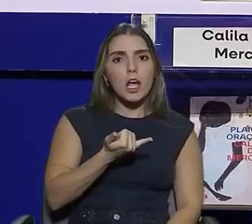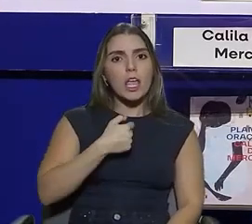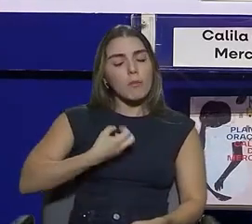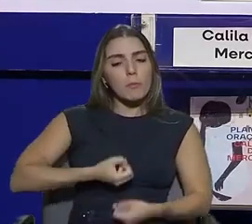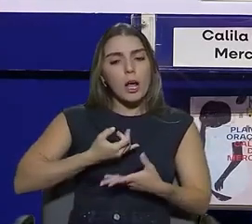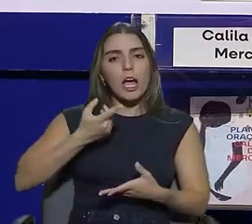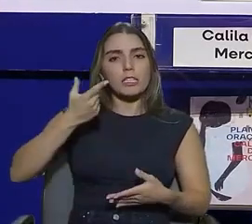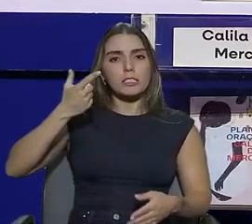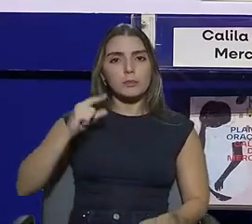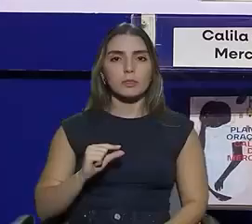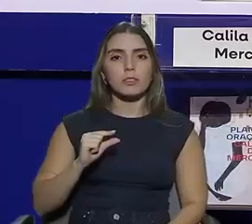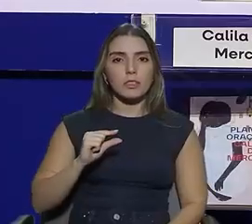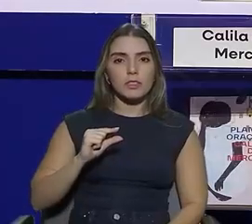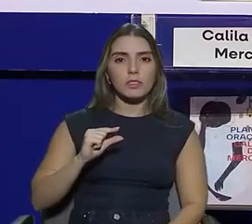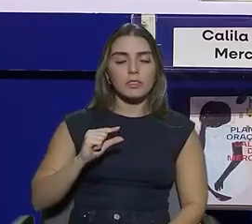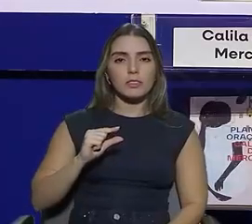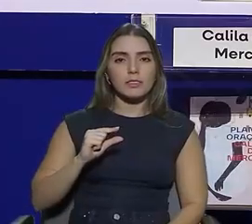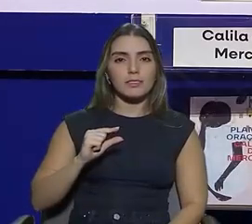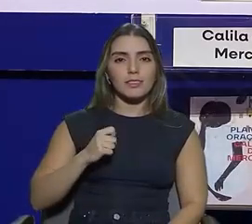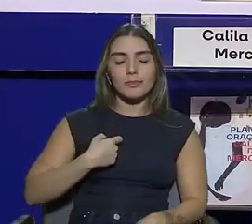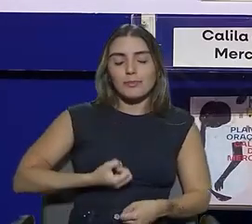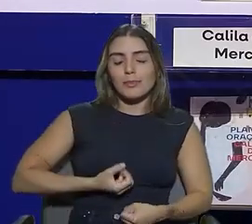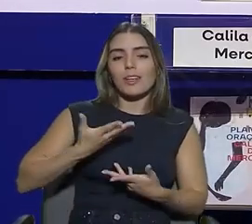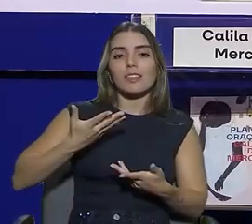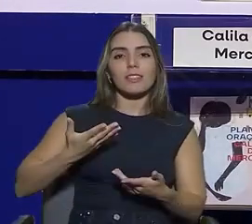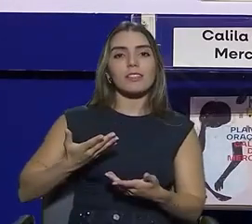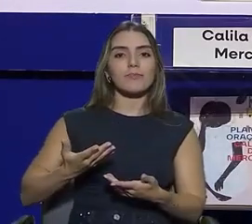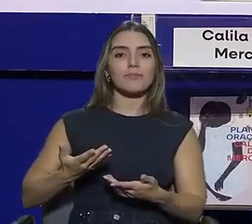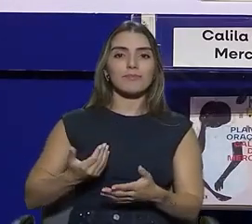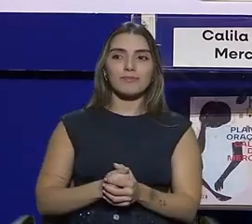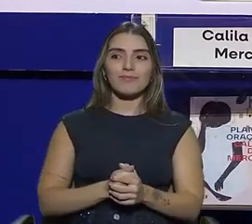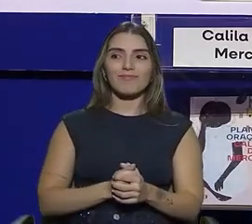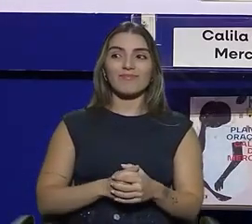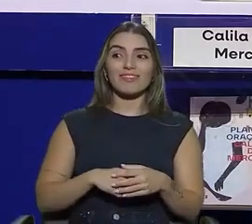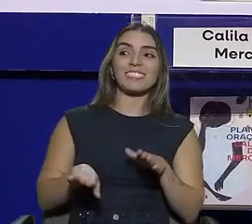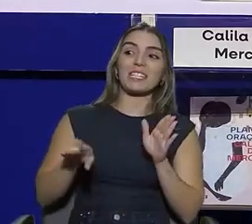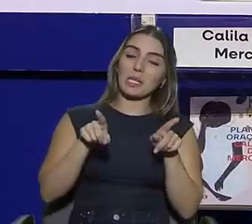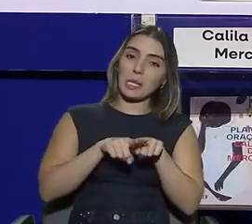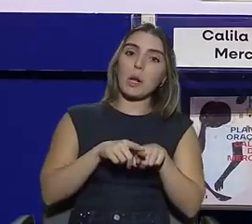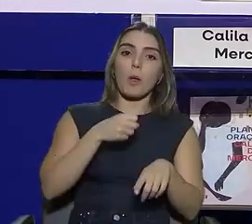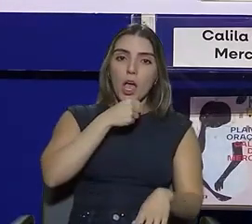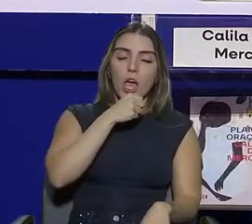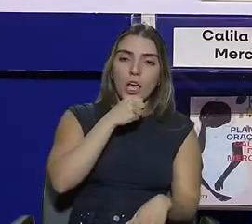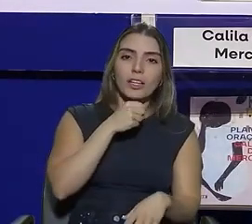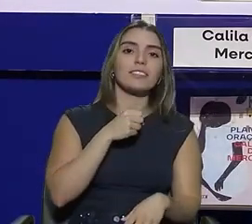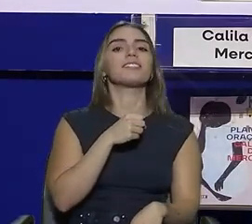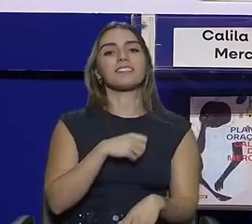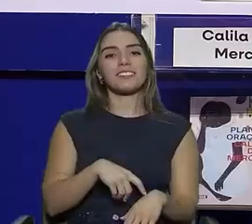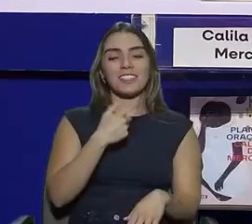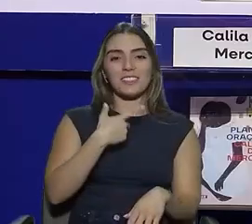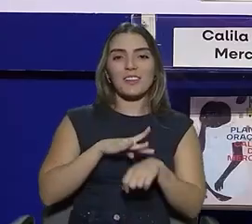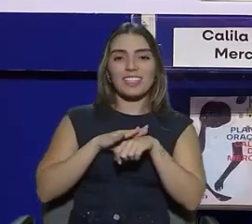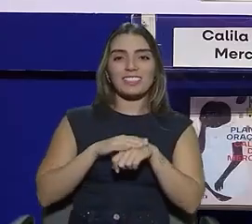menor. Nossa. Eu digo, eu sou um poeta. Além de tuberculoso que eu tinha falado para minha mãe. Mãe, eu sou um poeta. O que, meu filho? Um